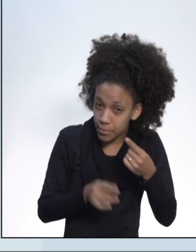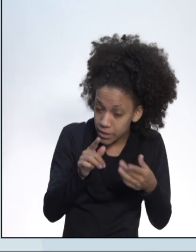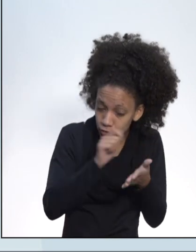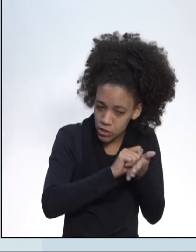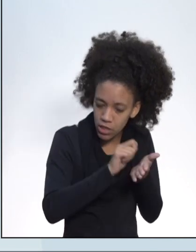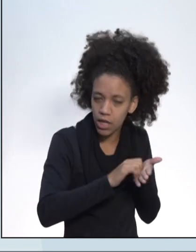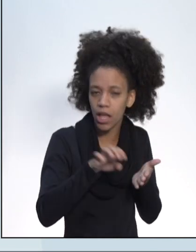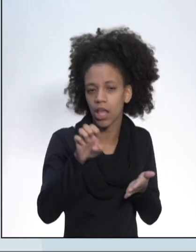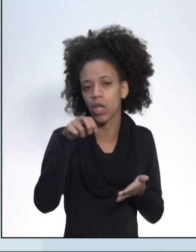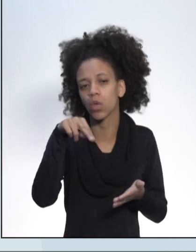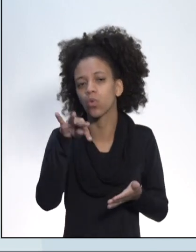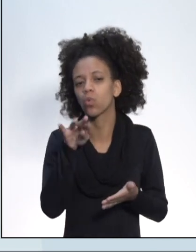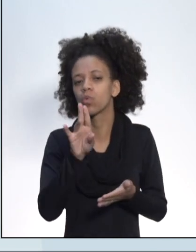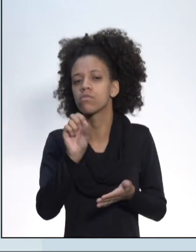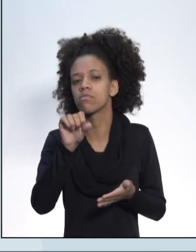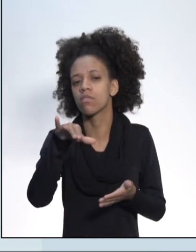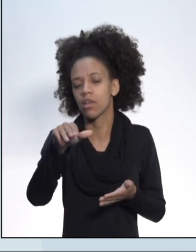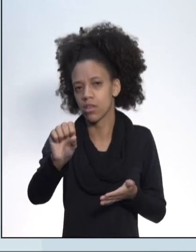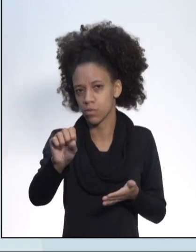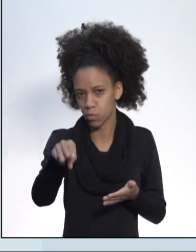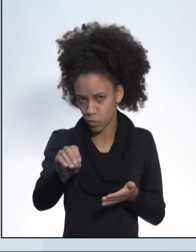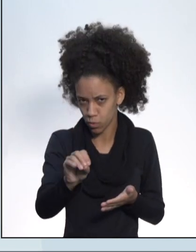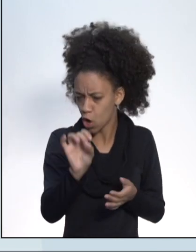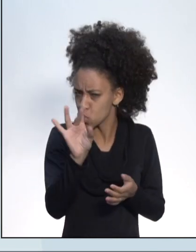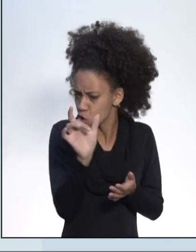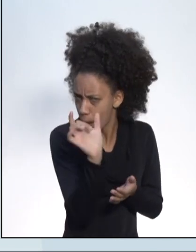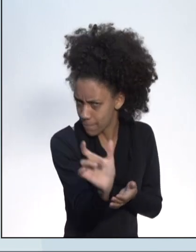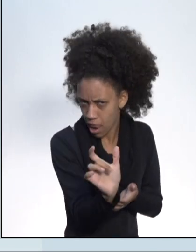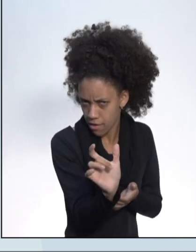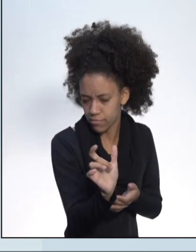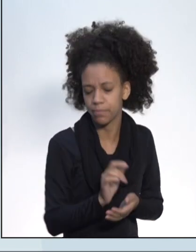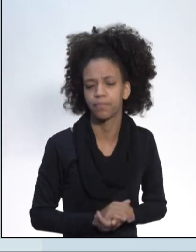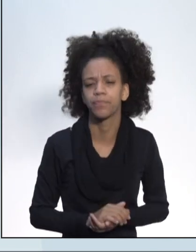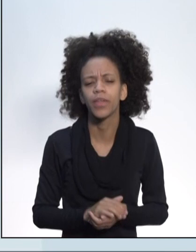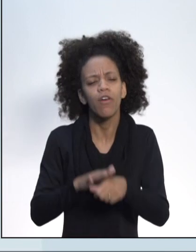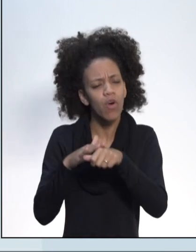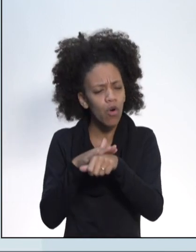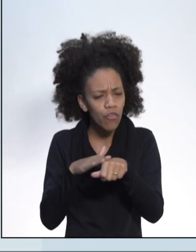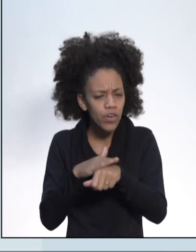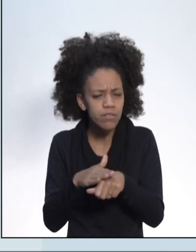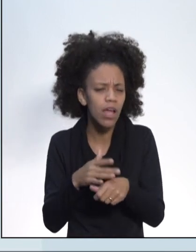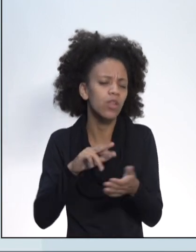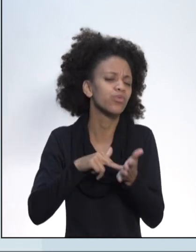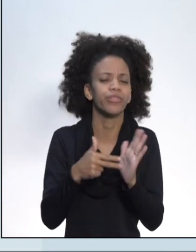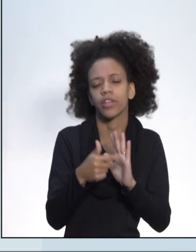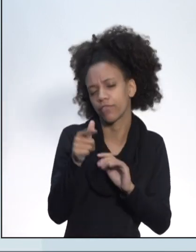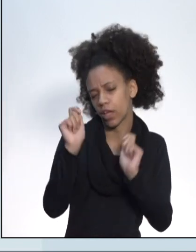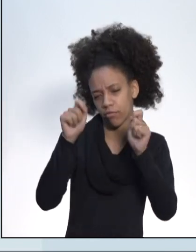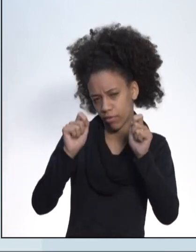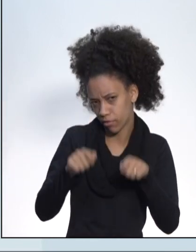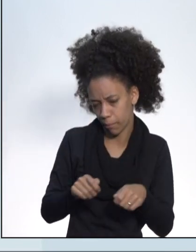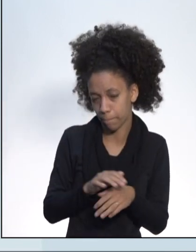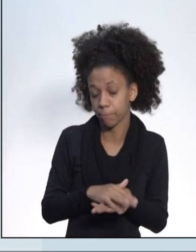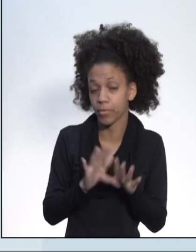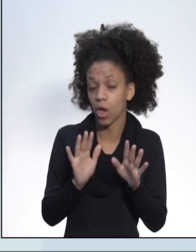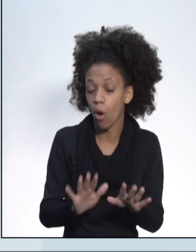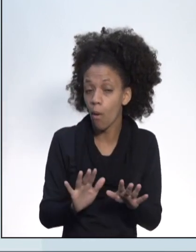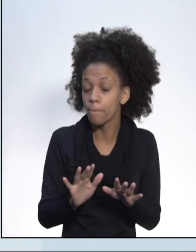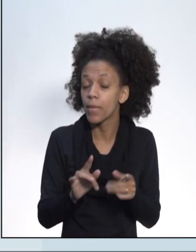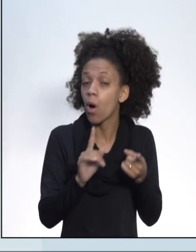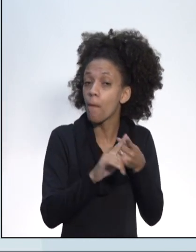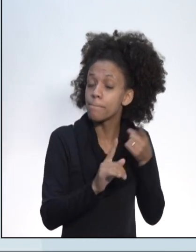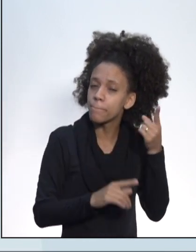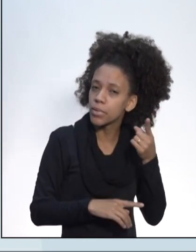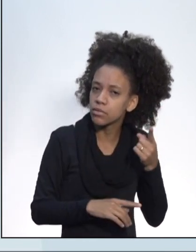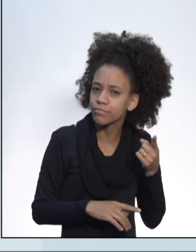anotar, entusiasmo. Só anotem a palavra entusiasmo. E eu vou conversar um pouco sobre essas competências. O entusiasmo